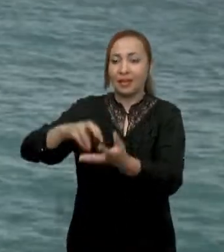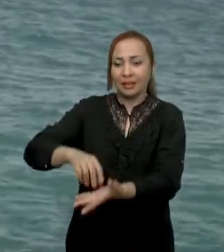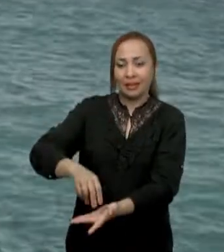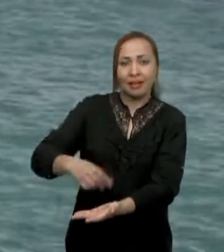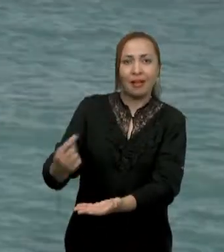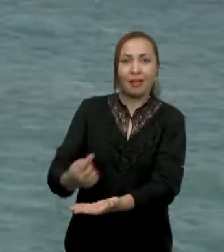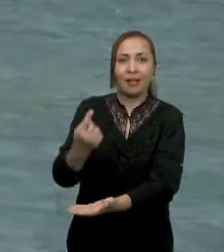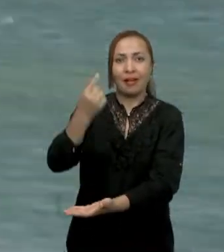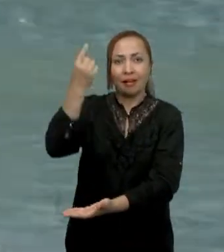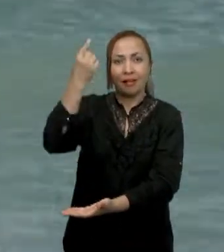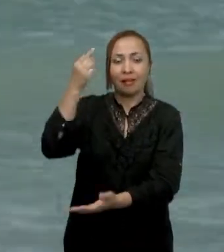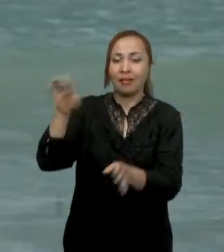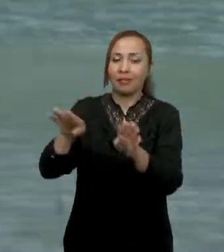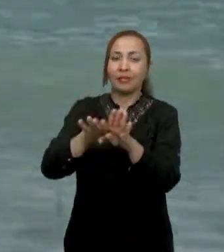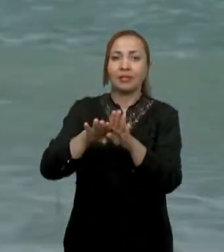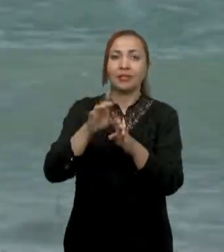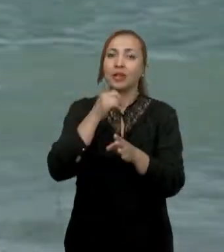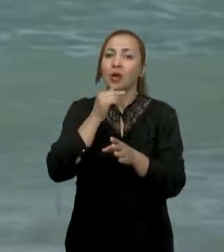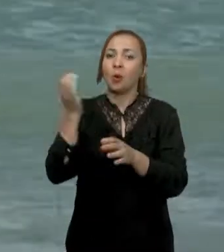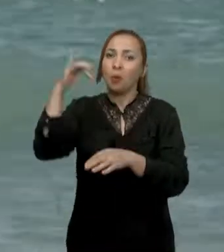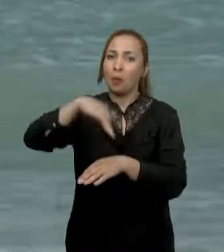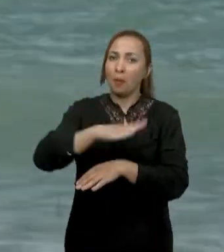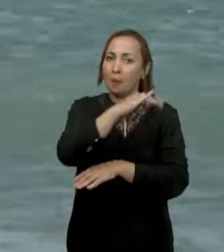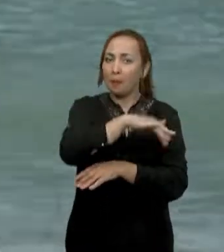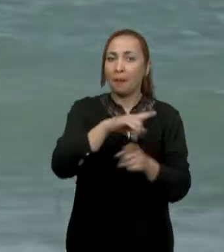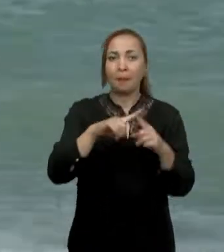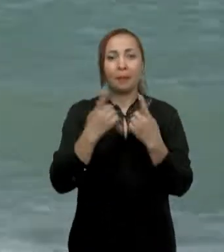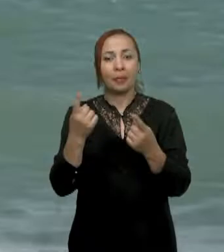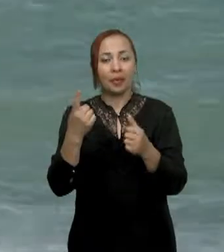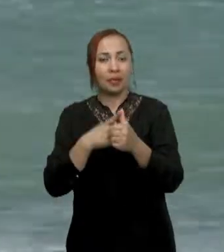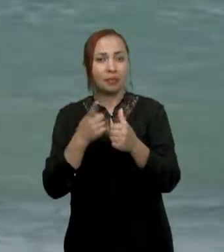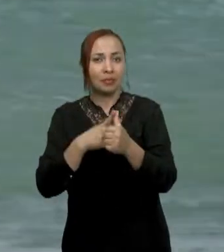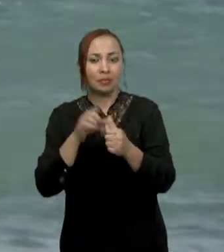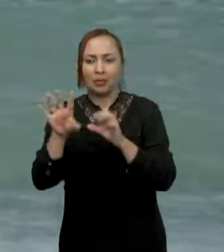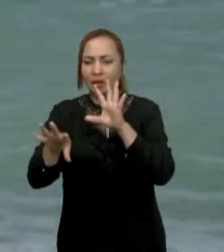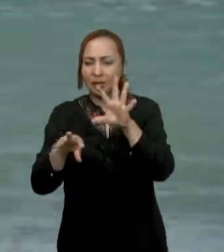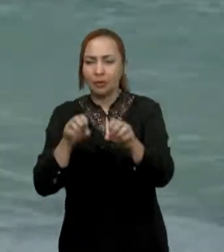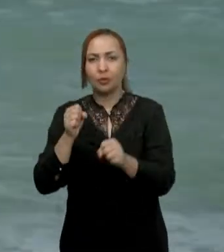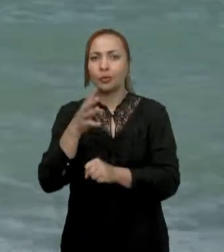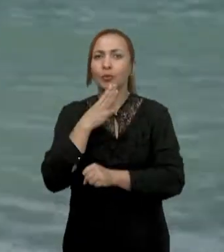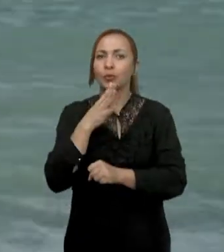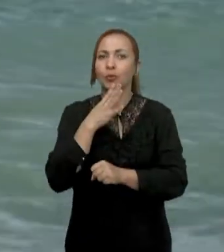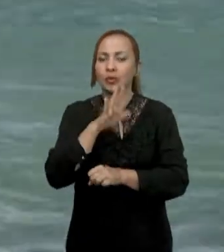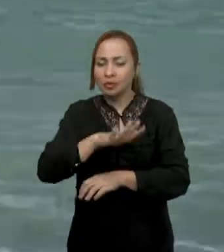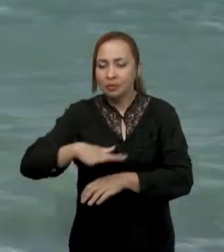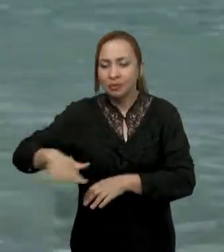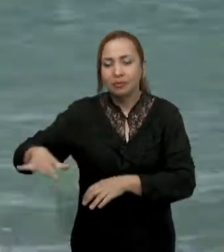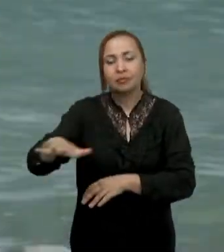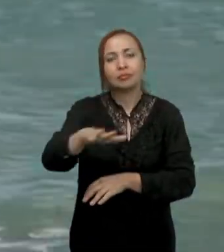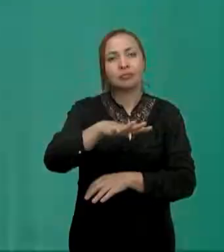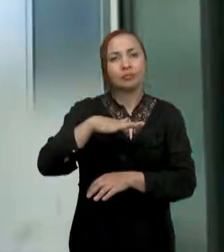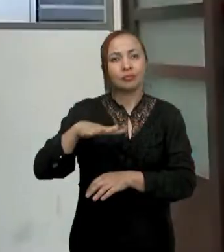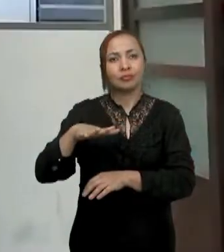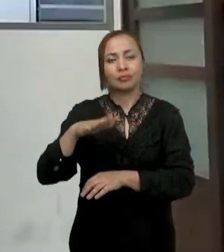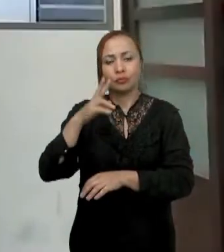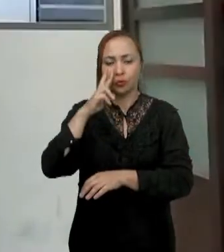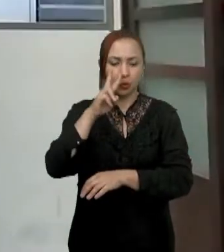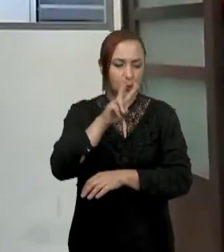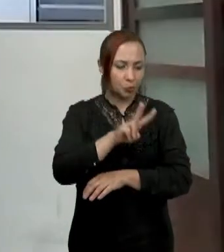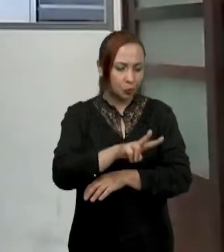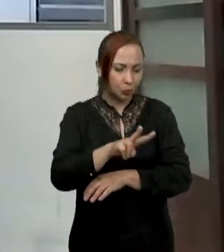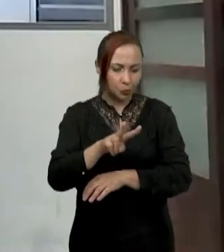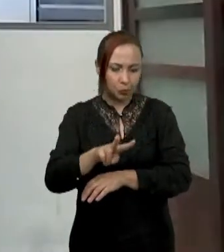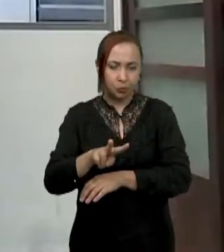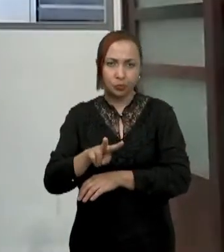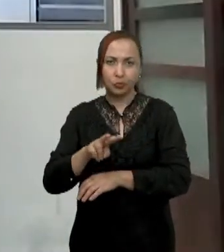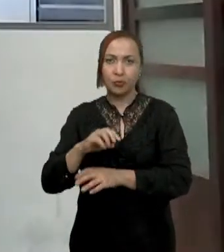ao mar. Porém, na nossa primeira coleta, a coleta piloto, a coleta de reconhecimento da área, ao passar